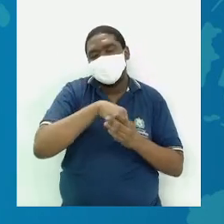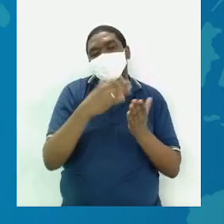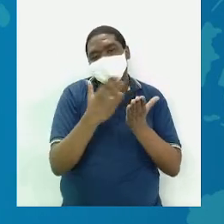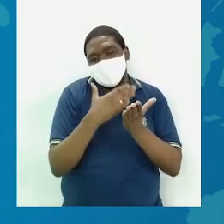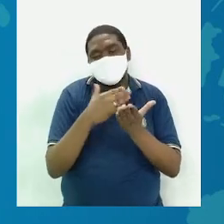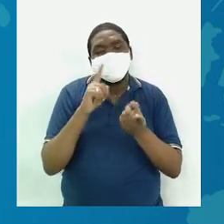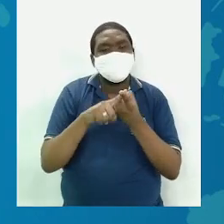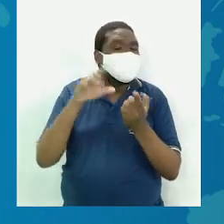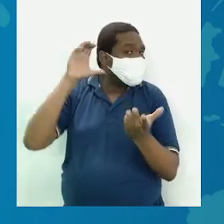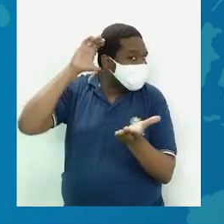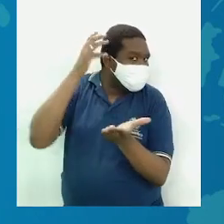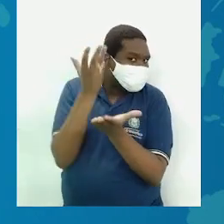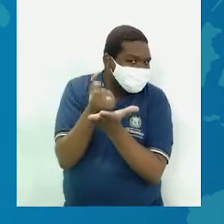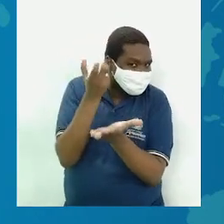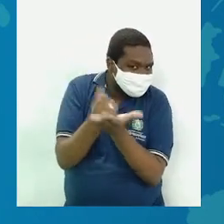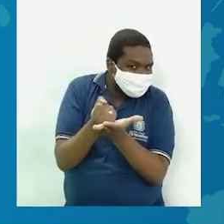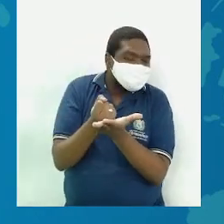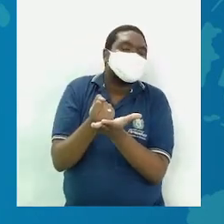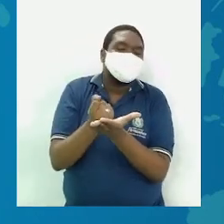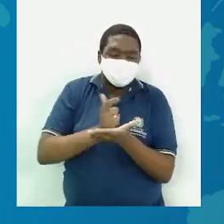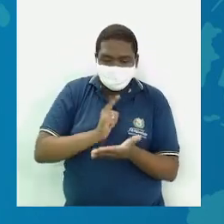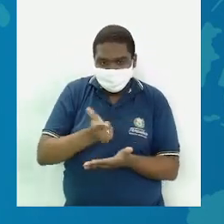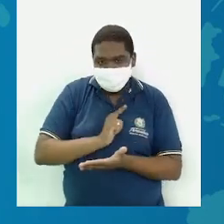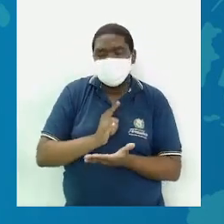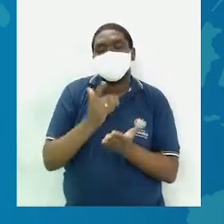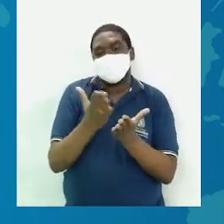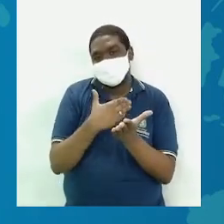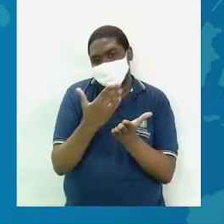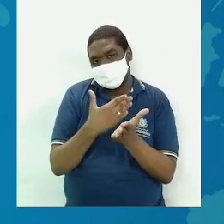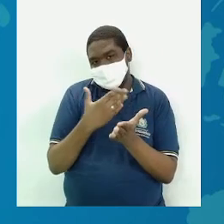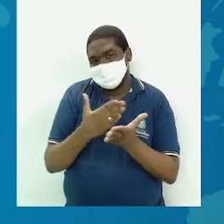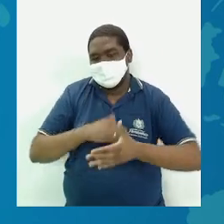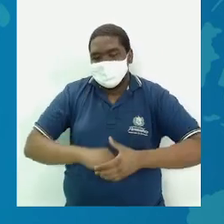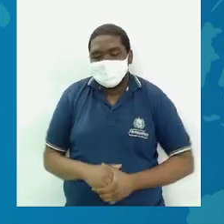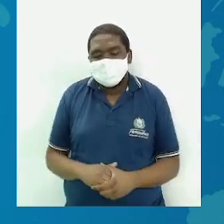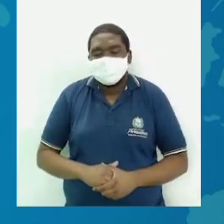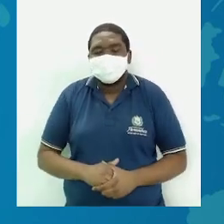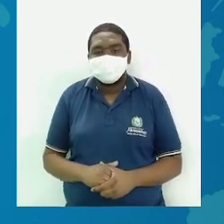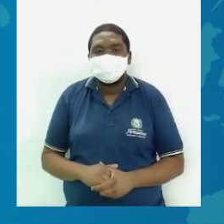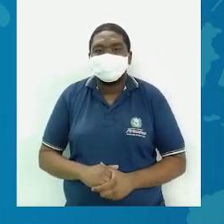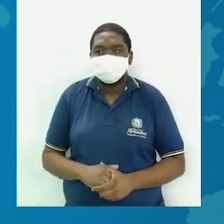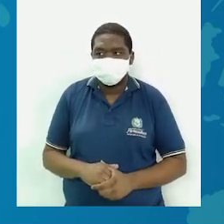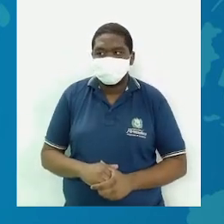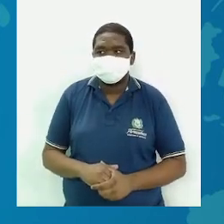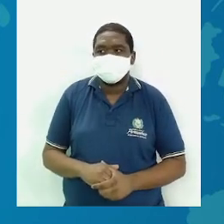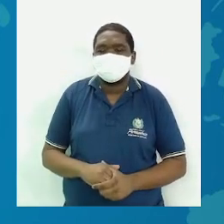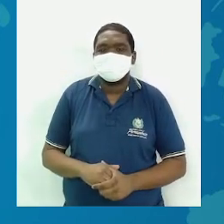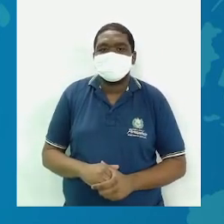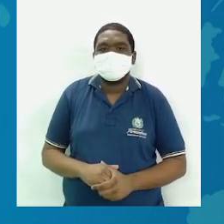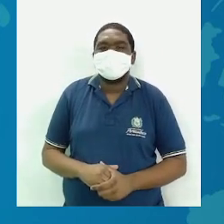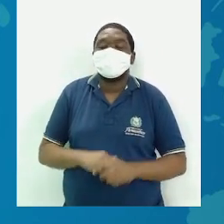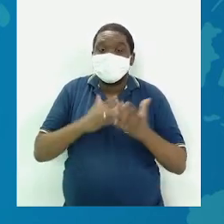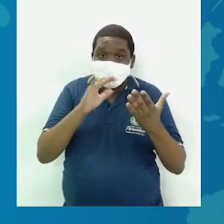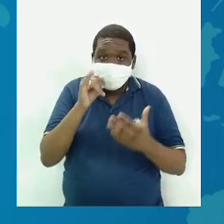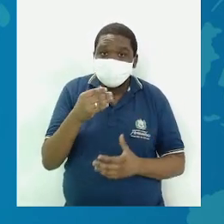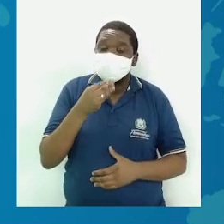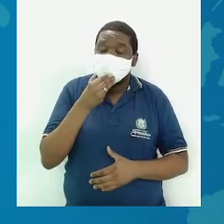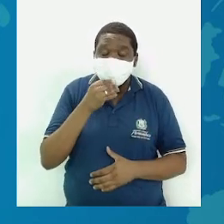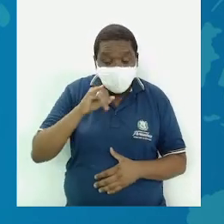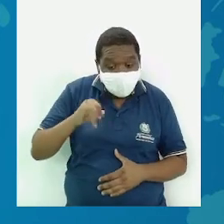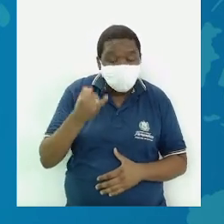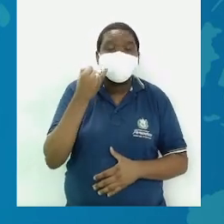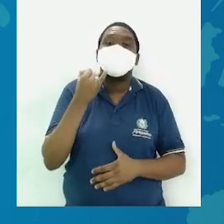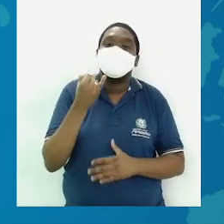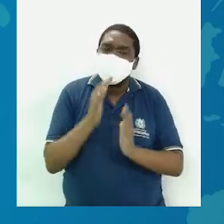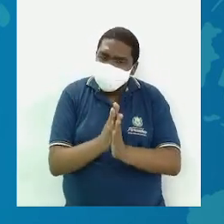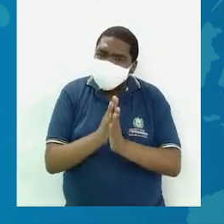estão ali os QR Codes, ou melhor, os fascículos e os podcasts, tá bom? Aproveite essa oportunidade. Não